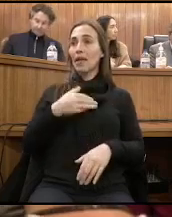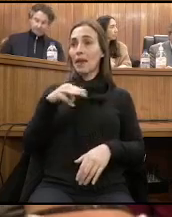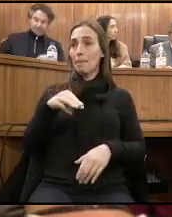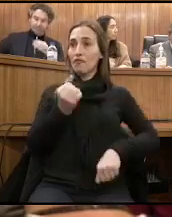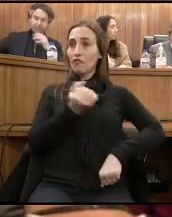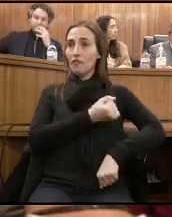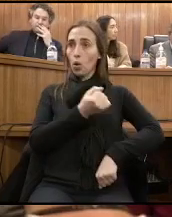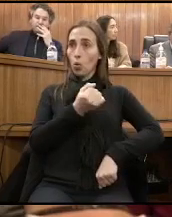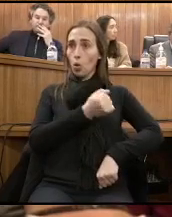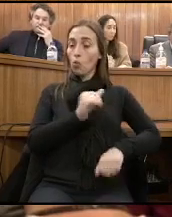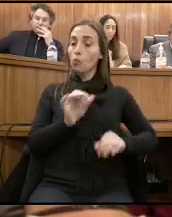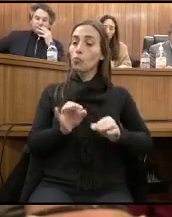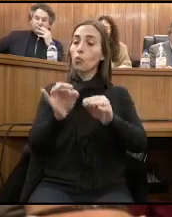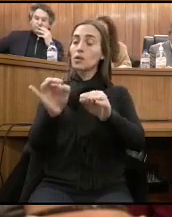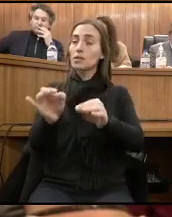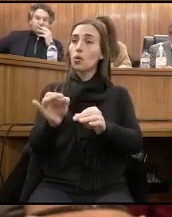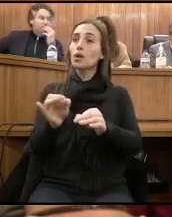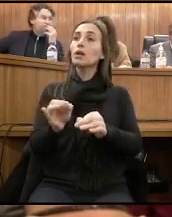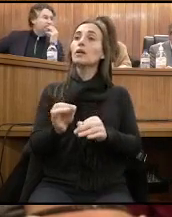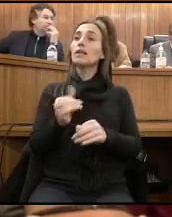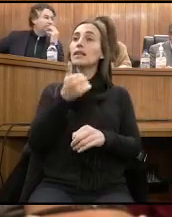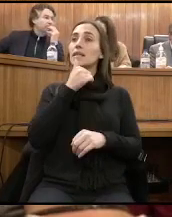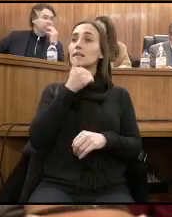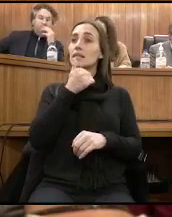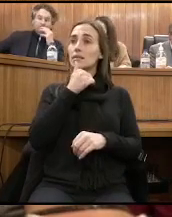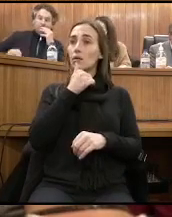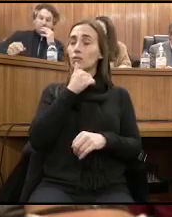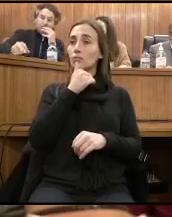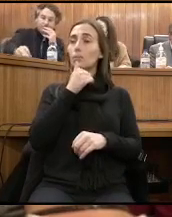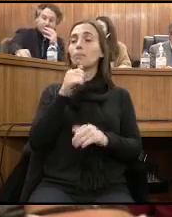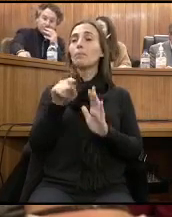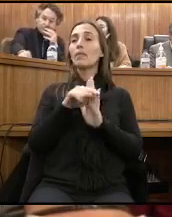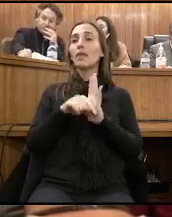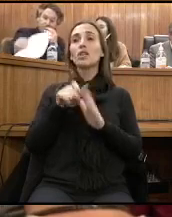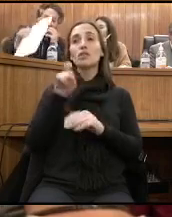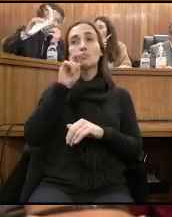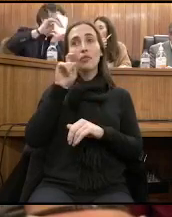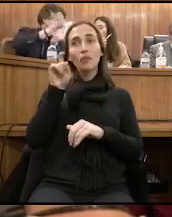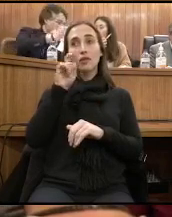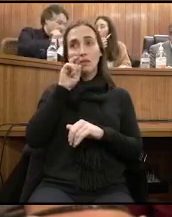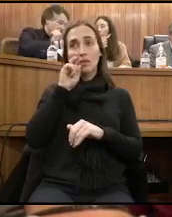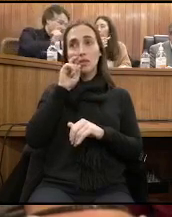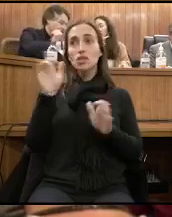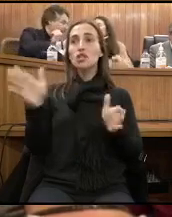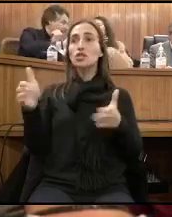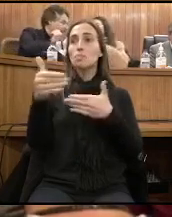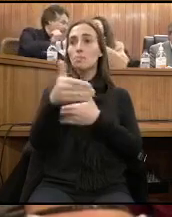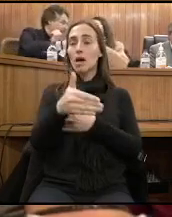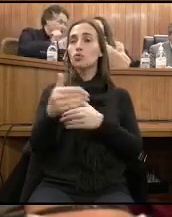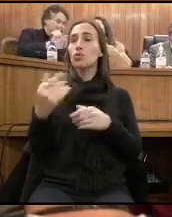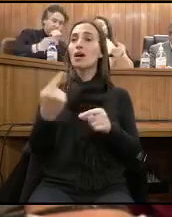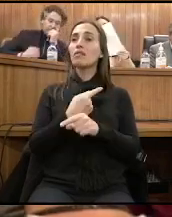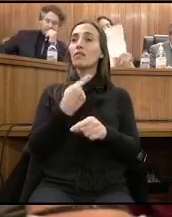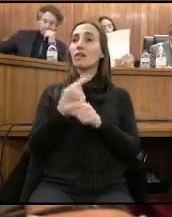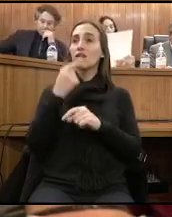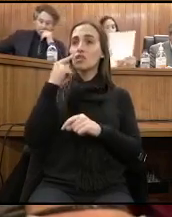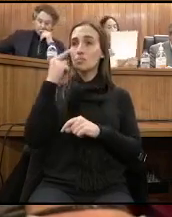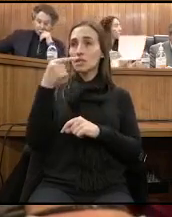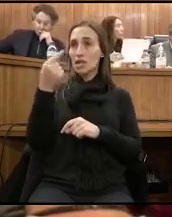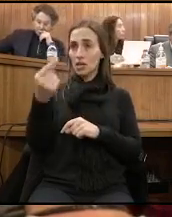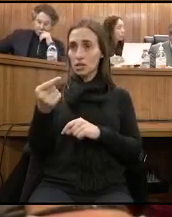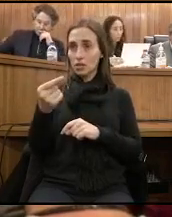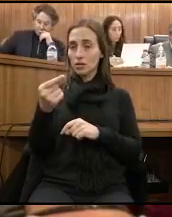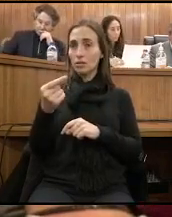Valongo e estabelecimento de medidas preventivas para o regime dos espaços de atividades especiais,